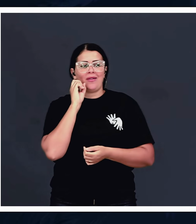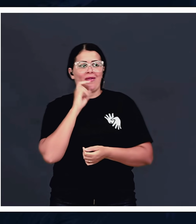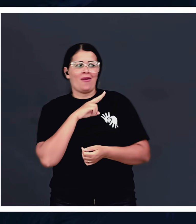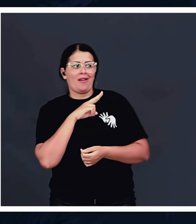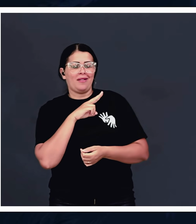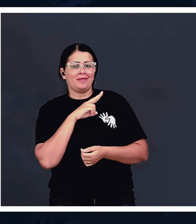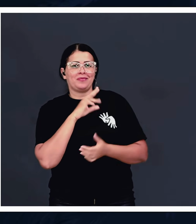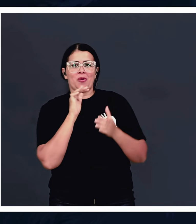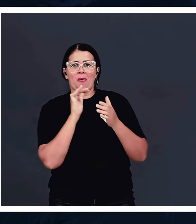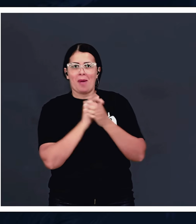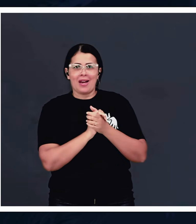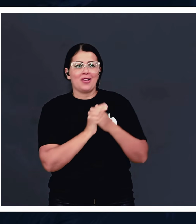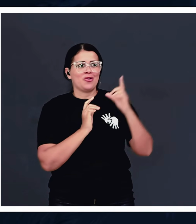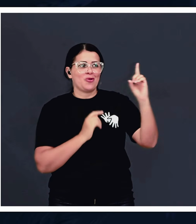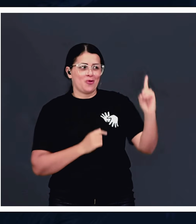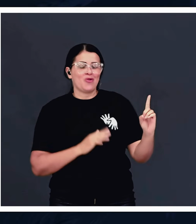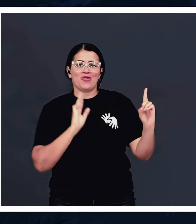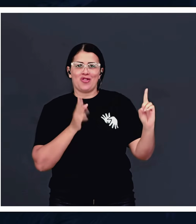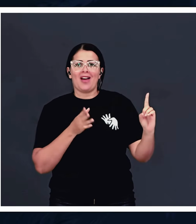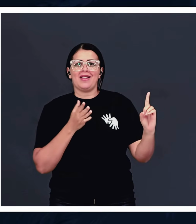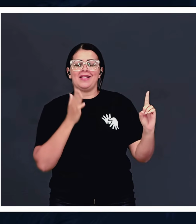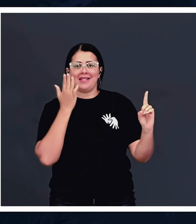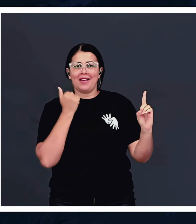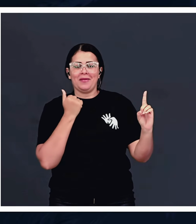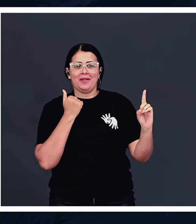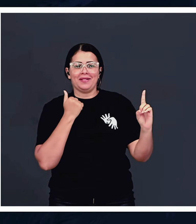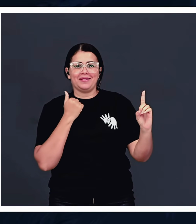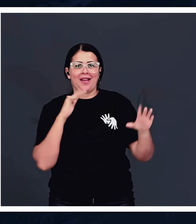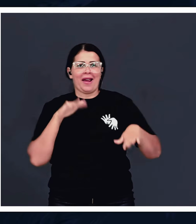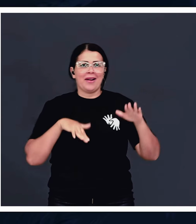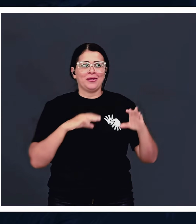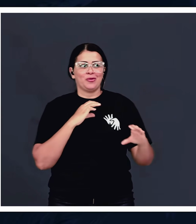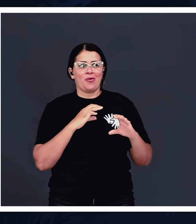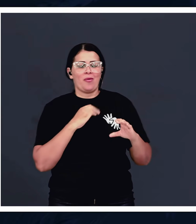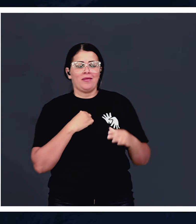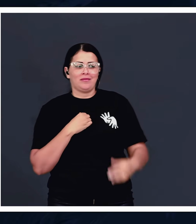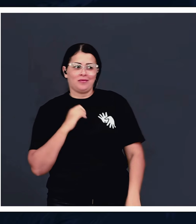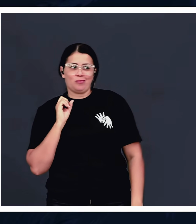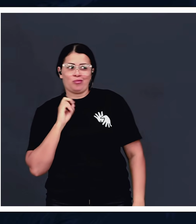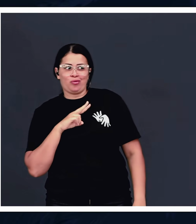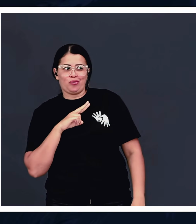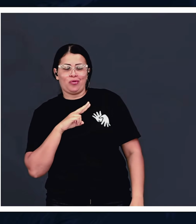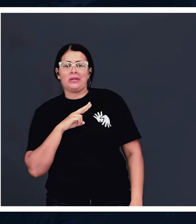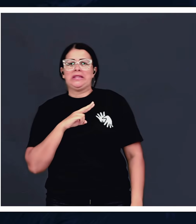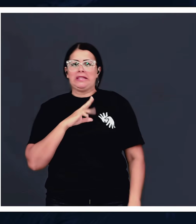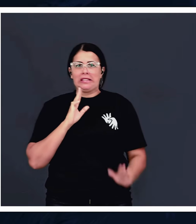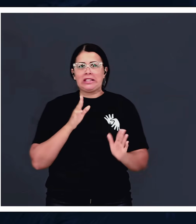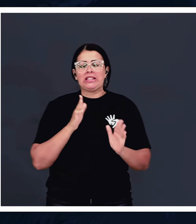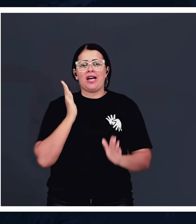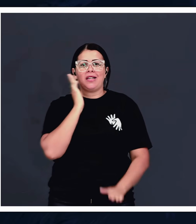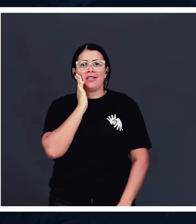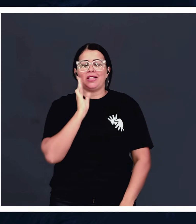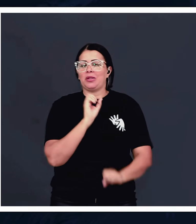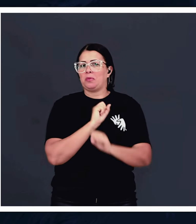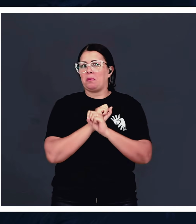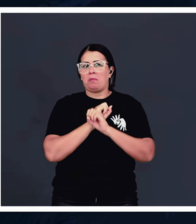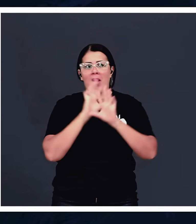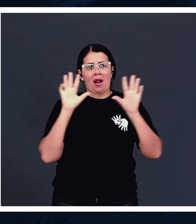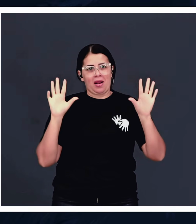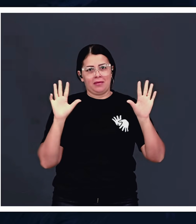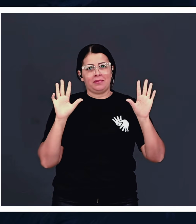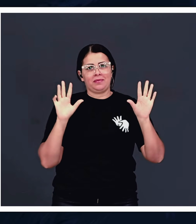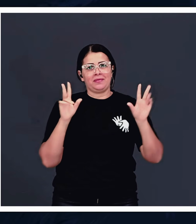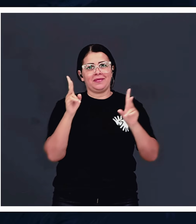gente já sabe que tem alguma coisa comunicado ali, a gente entende já de cara. Então, bem